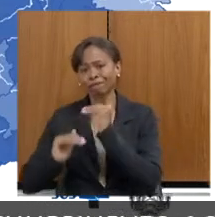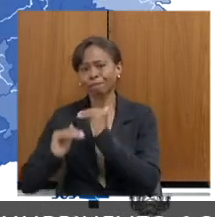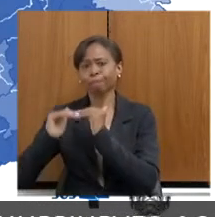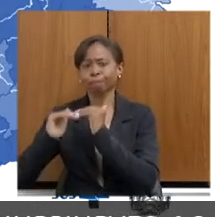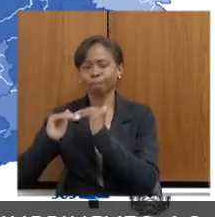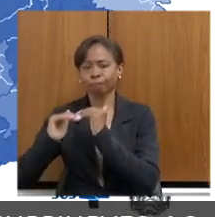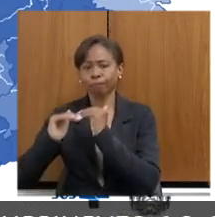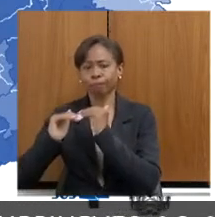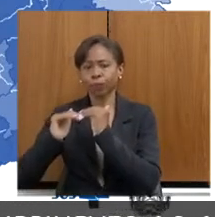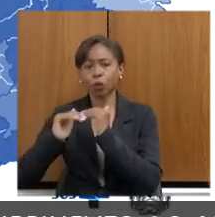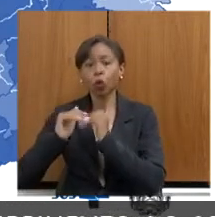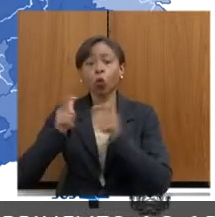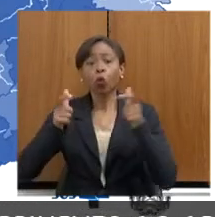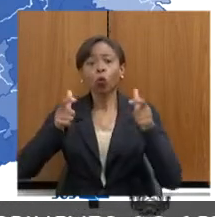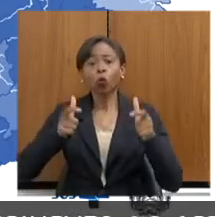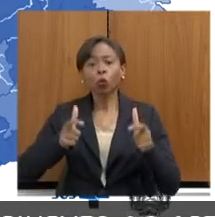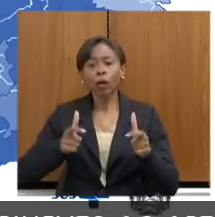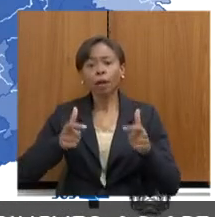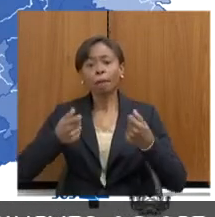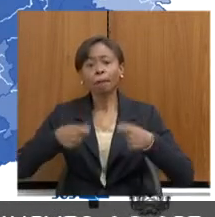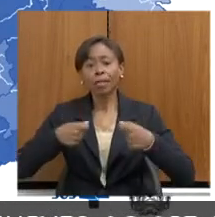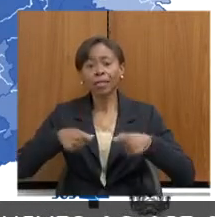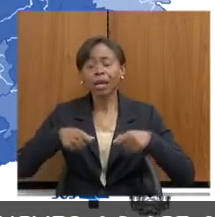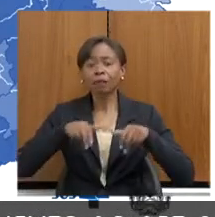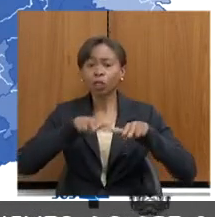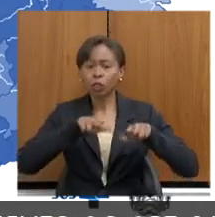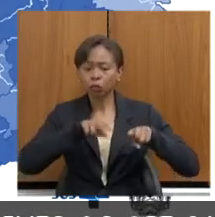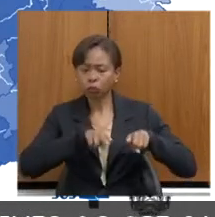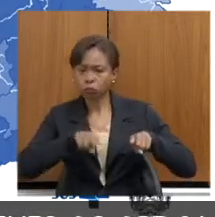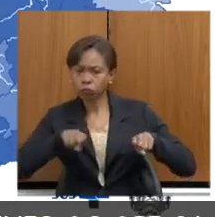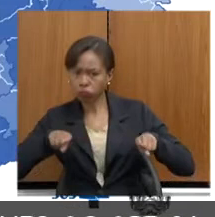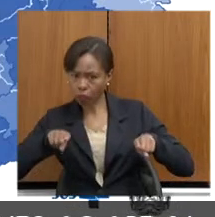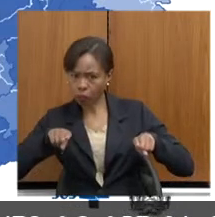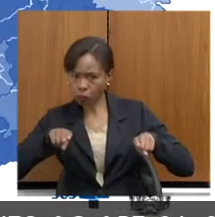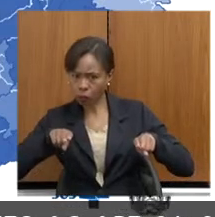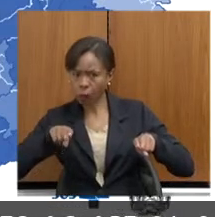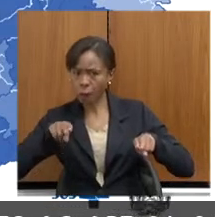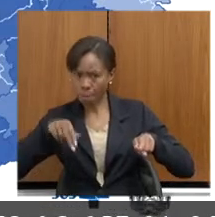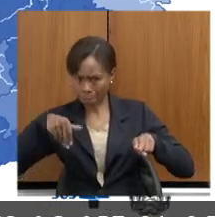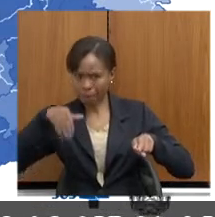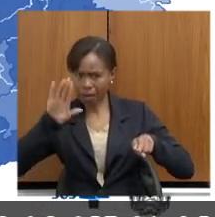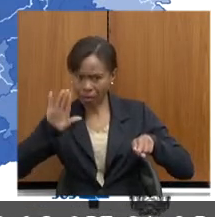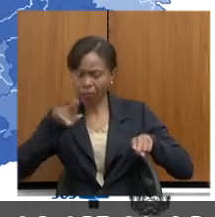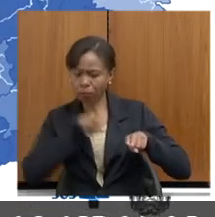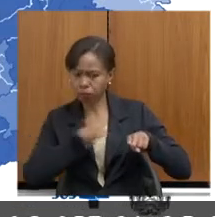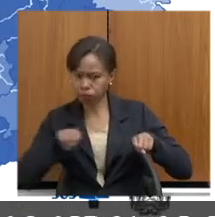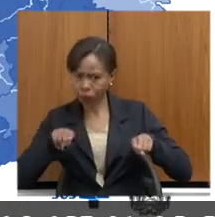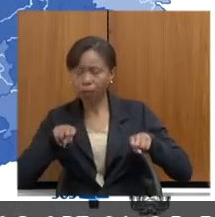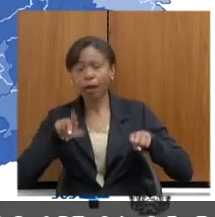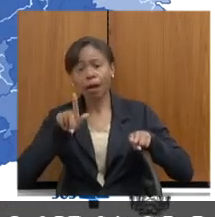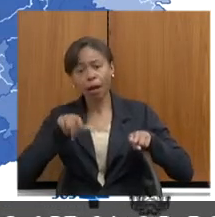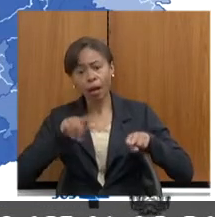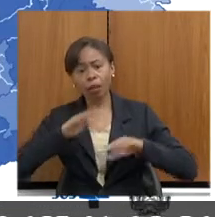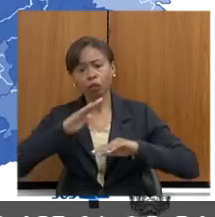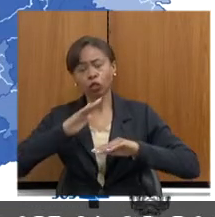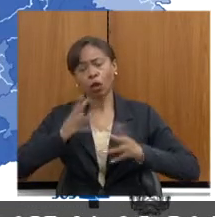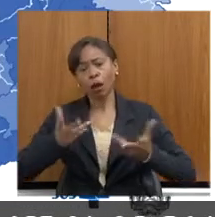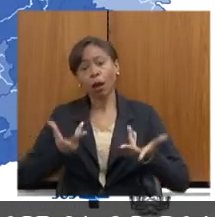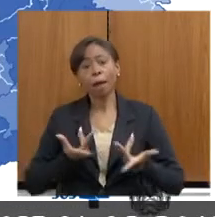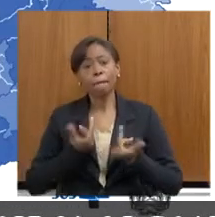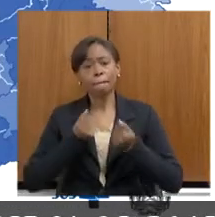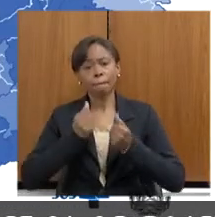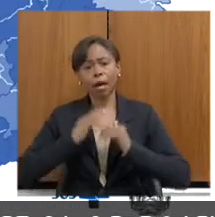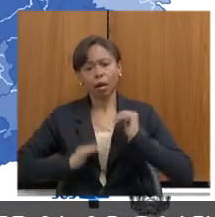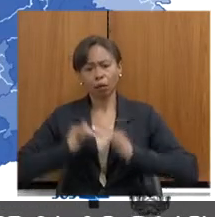leitos receberam para foram mais lei dos habilitados para a gente conseguir acabar com esse vaso o